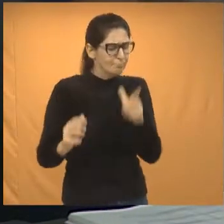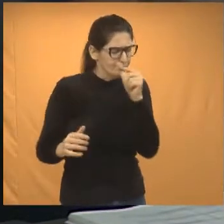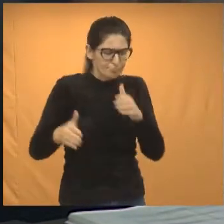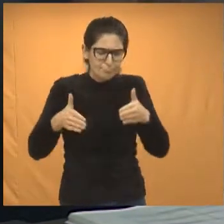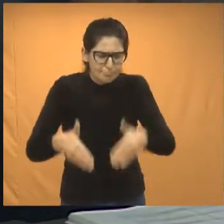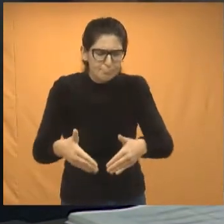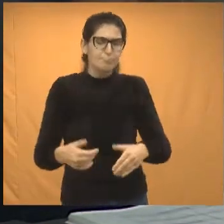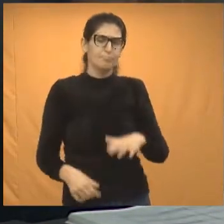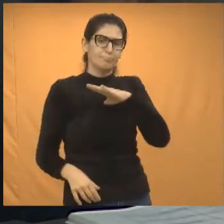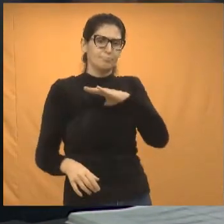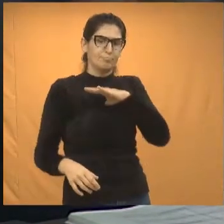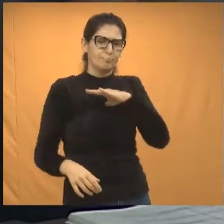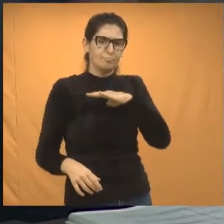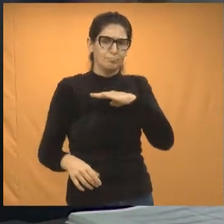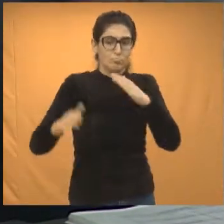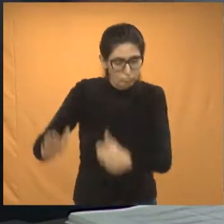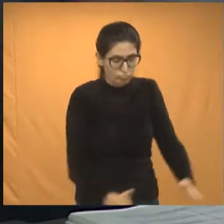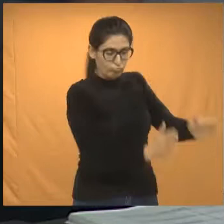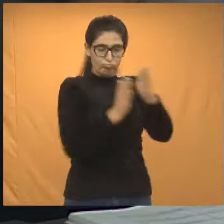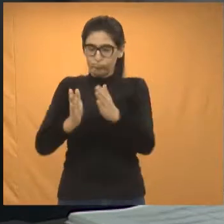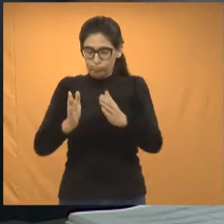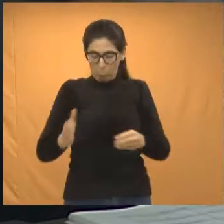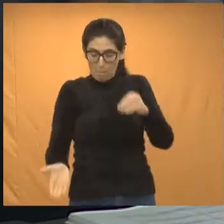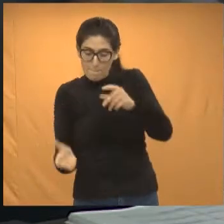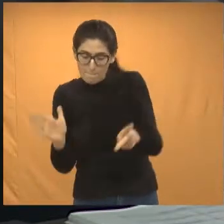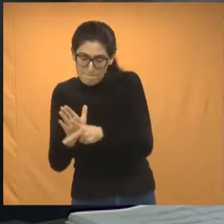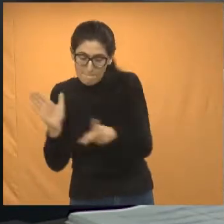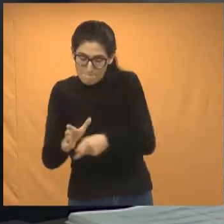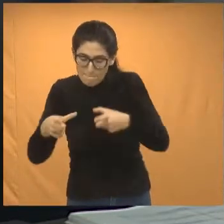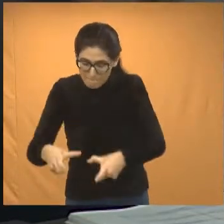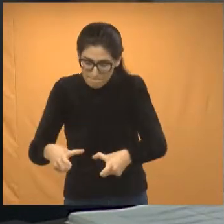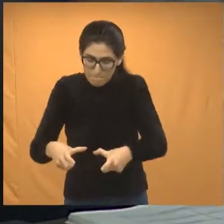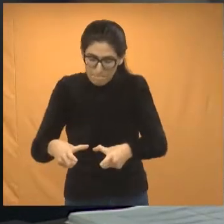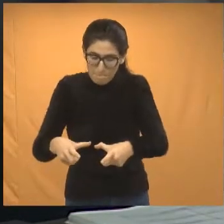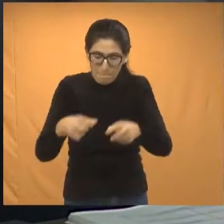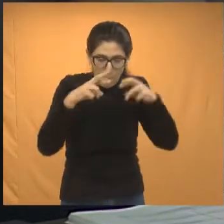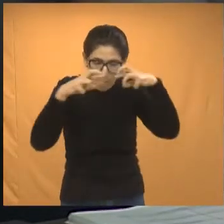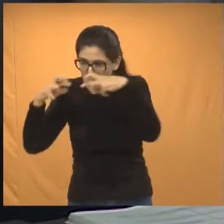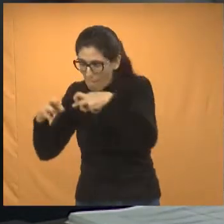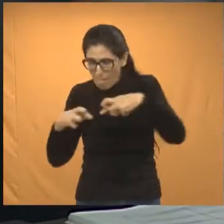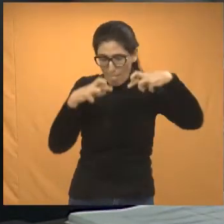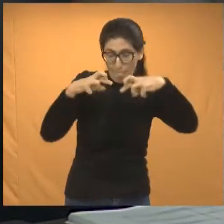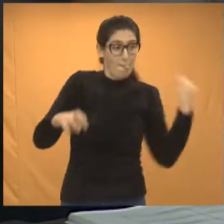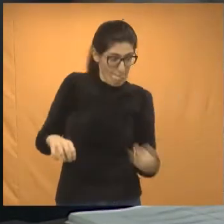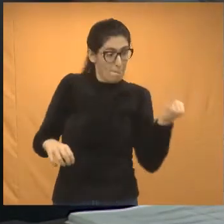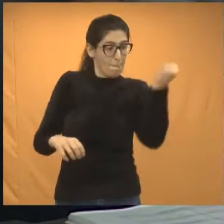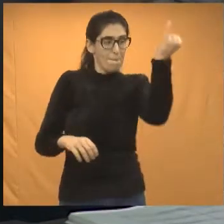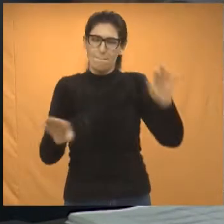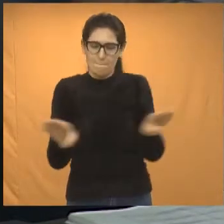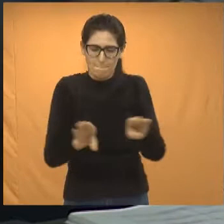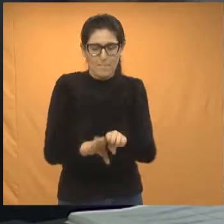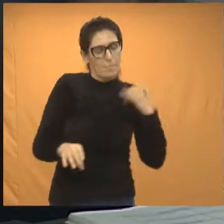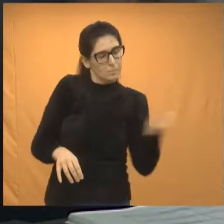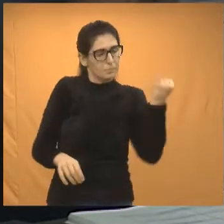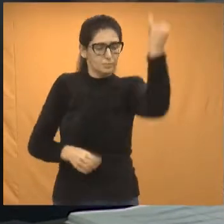tem o conselho para poder fazer essa efetiva fiscalização. E outra questão que eu achei extremamente importante, que